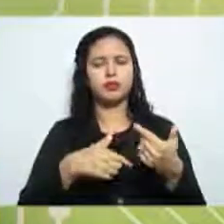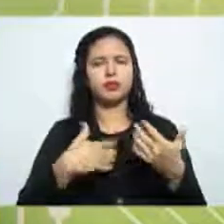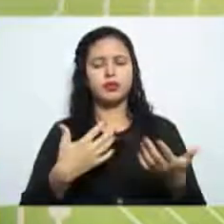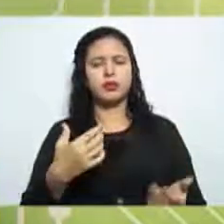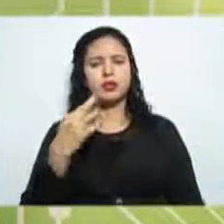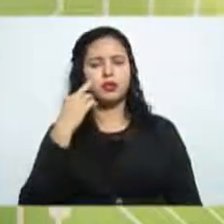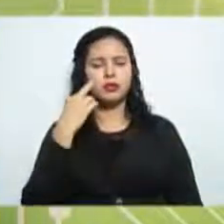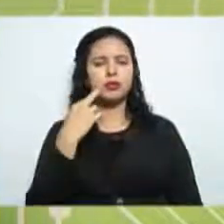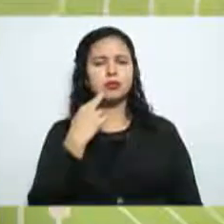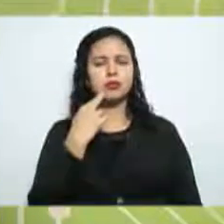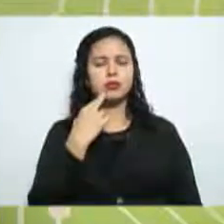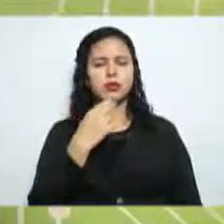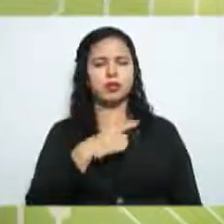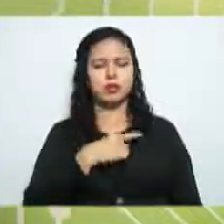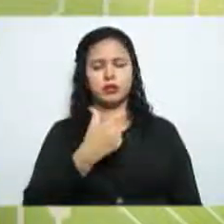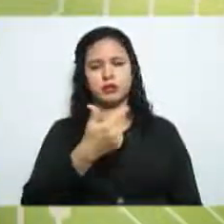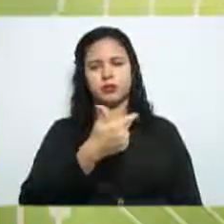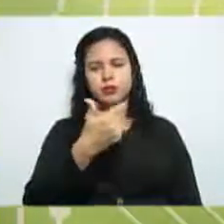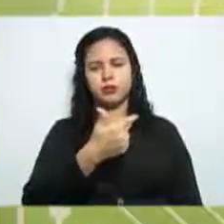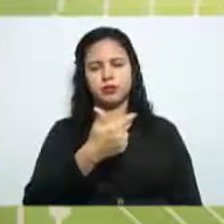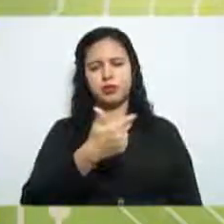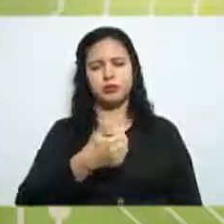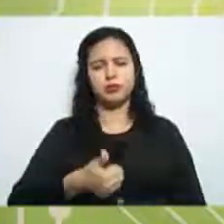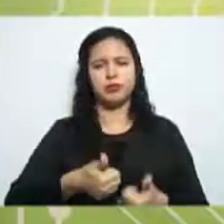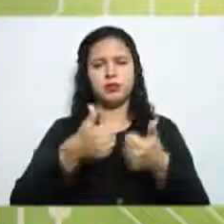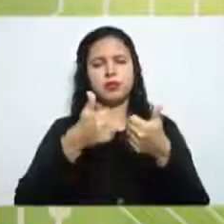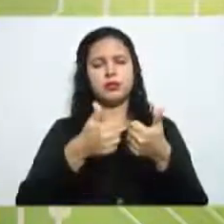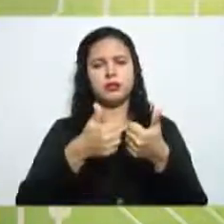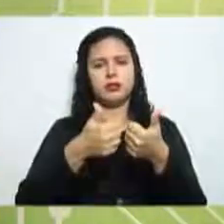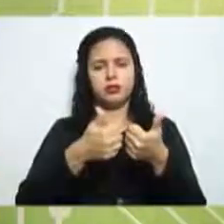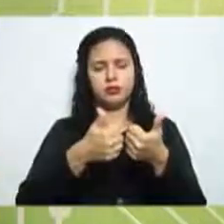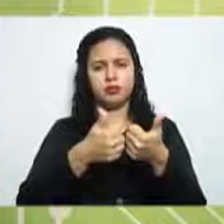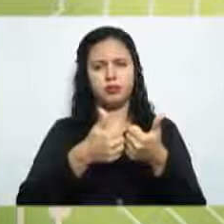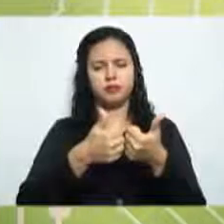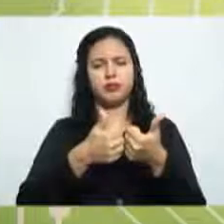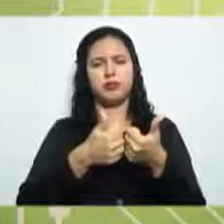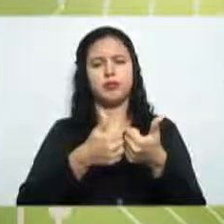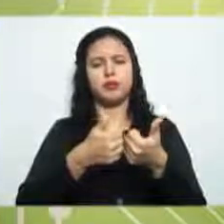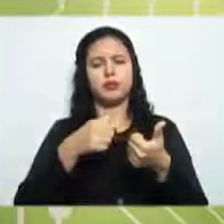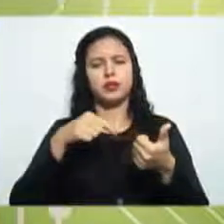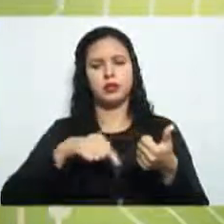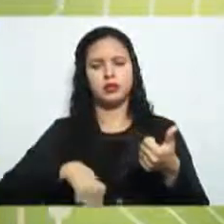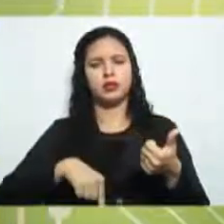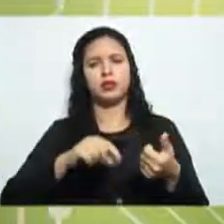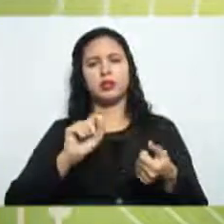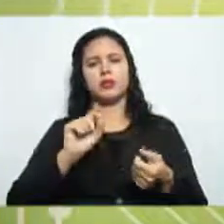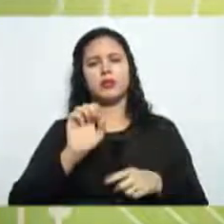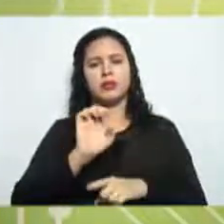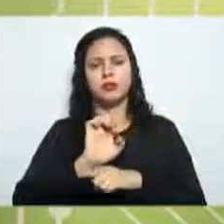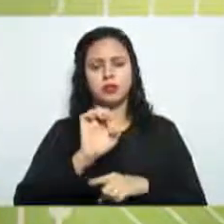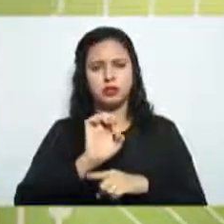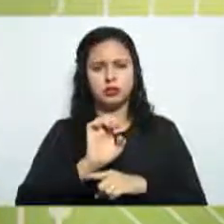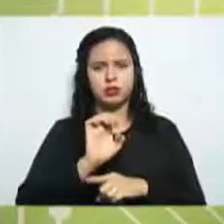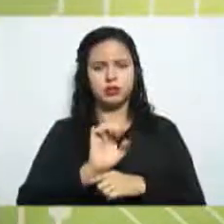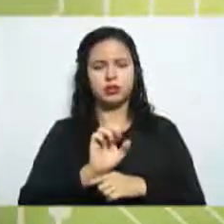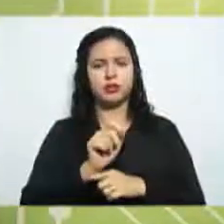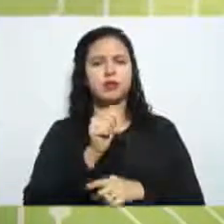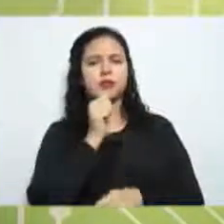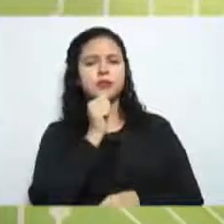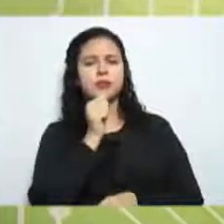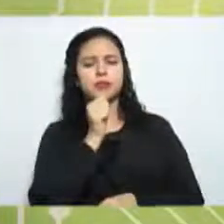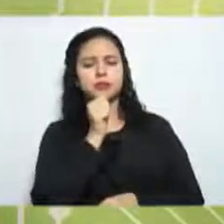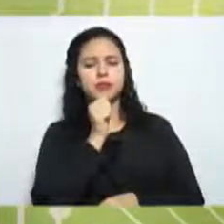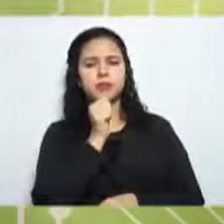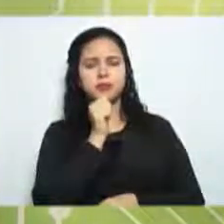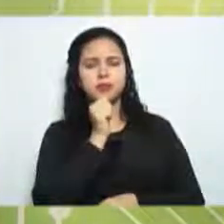tem o segundo melhor índice de desemprego no Brasil. O estado brasileiro que tem menos desemprego hoje é Santa Catarina e o